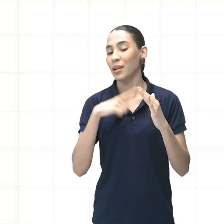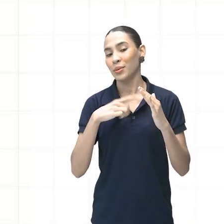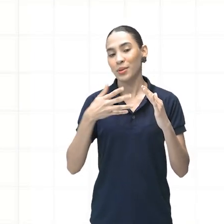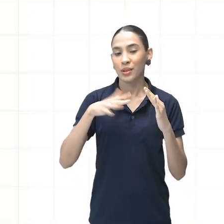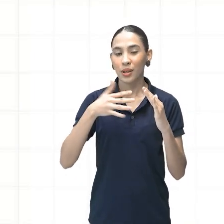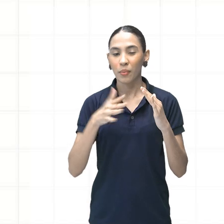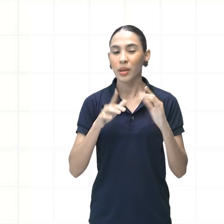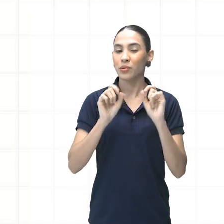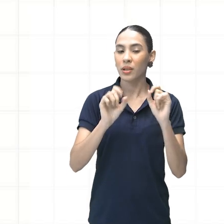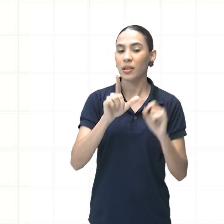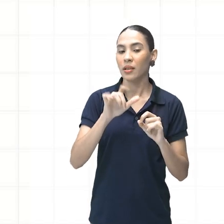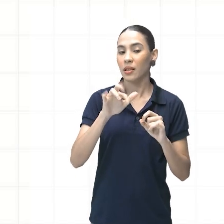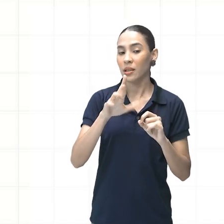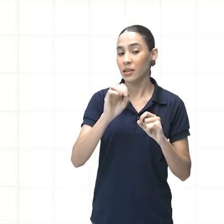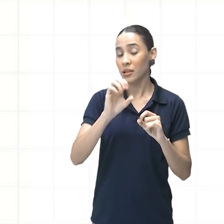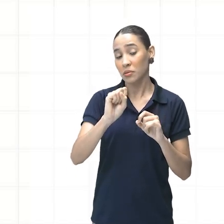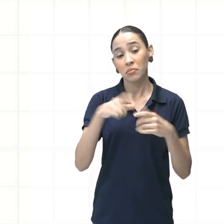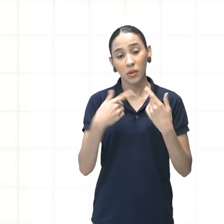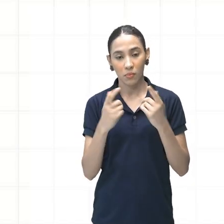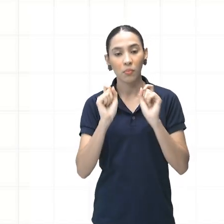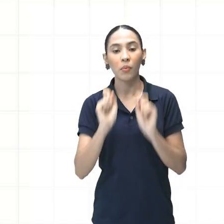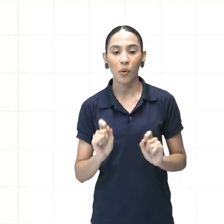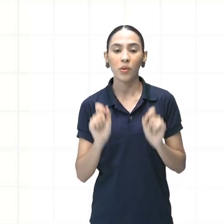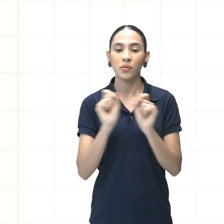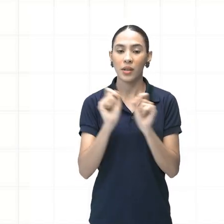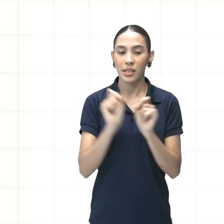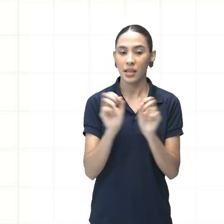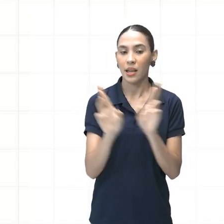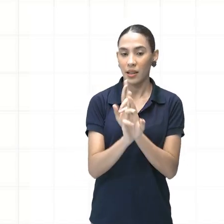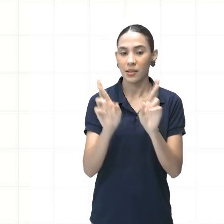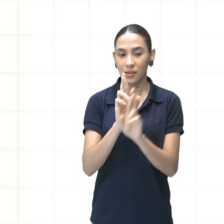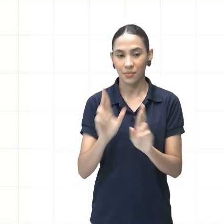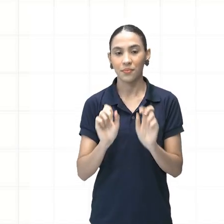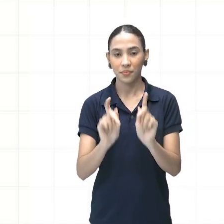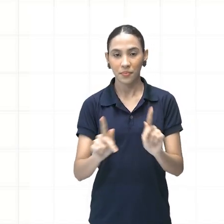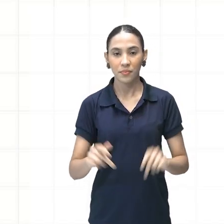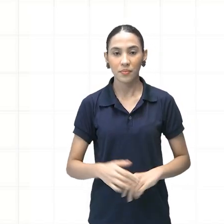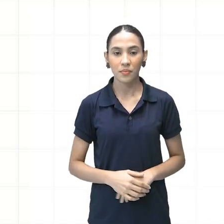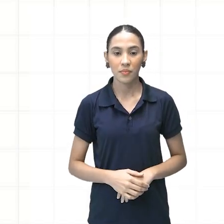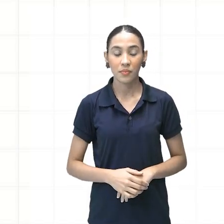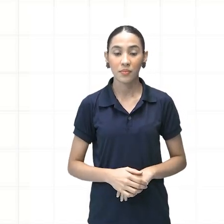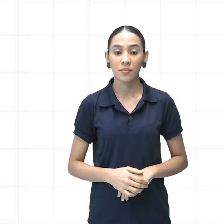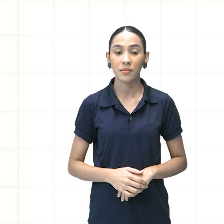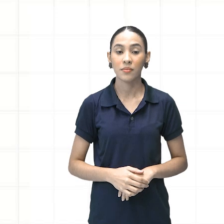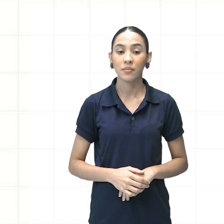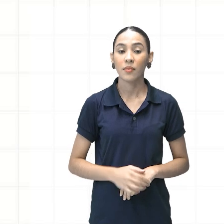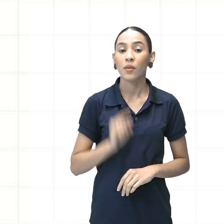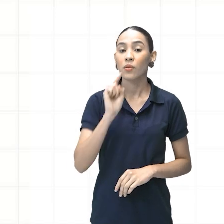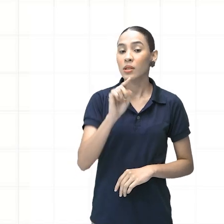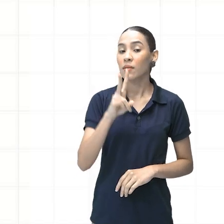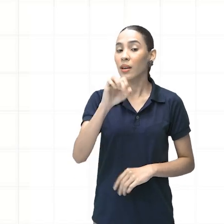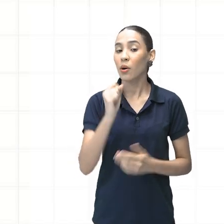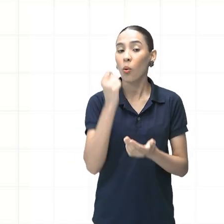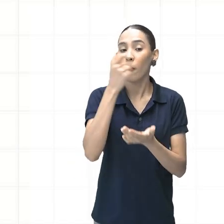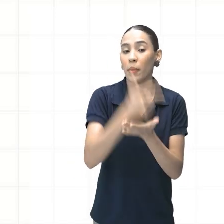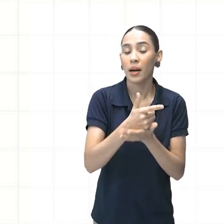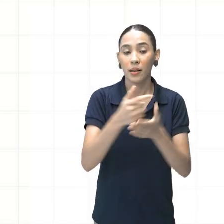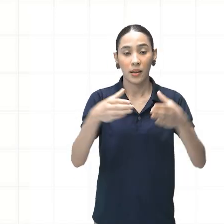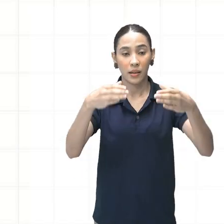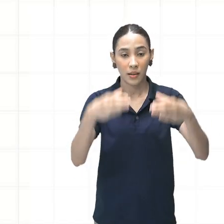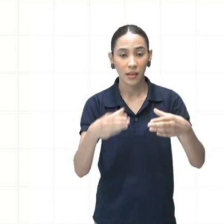geralmente eu uso litro. Então, eu posso fazer essa relação, tá bom? Então, quando você vai comprar uma caixa